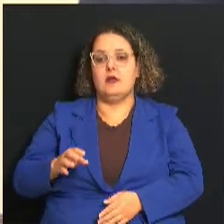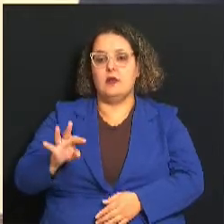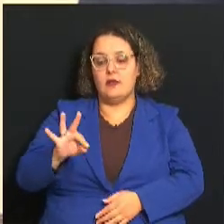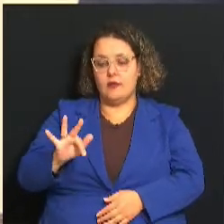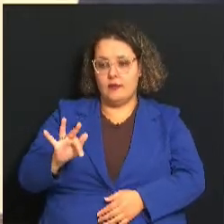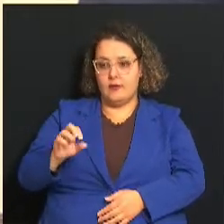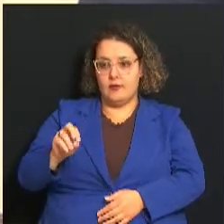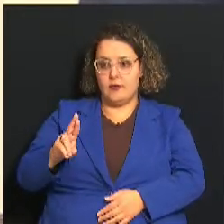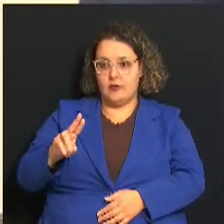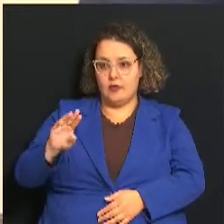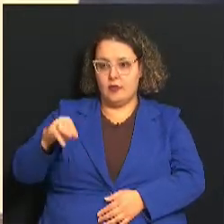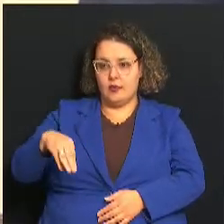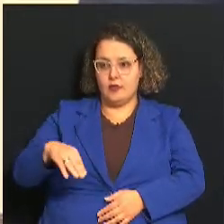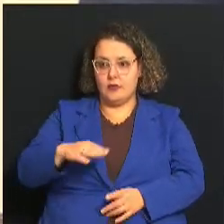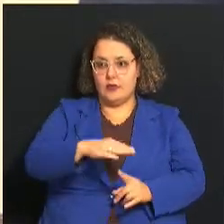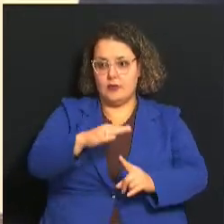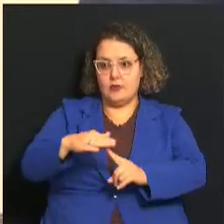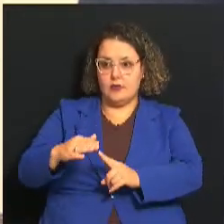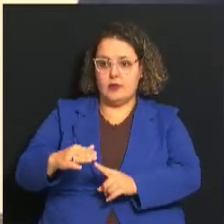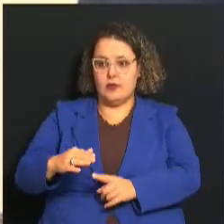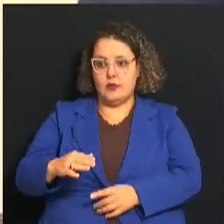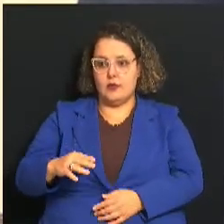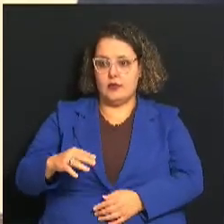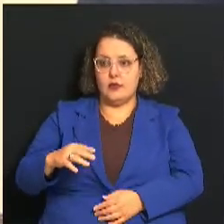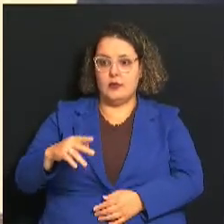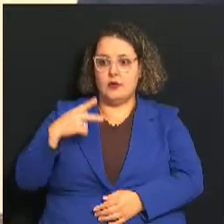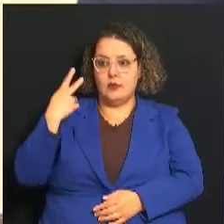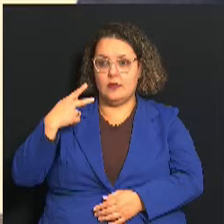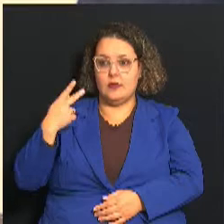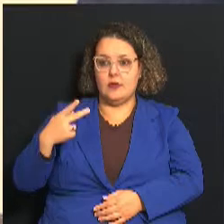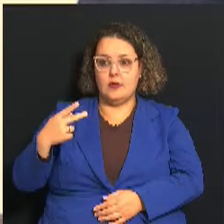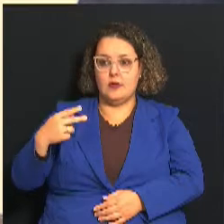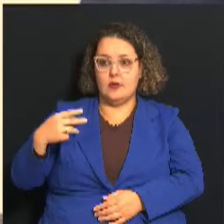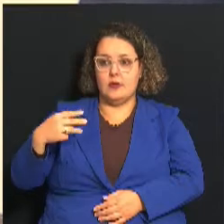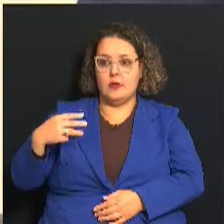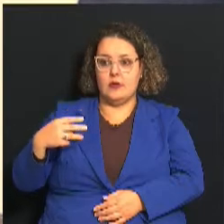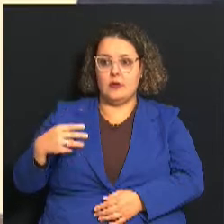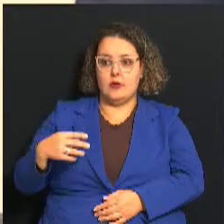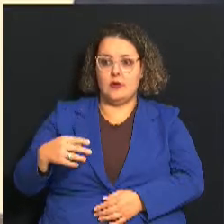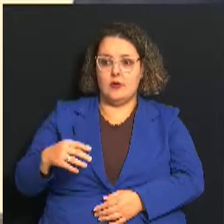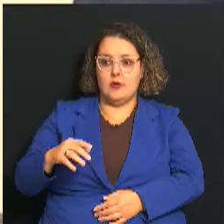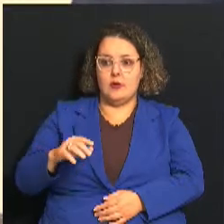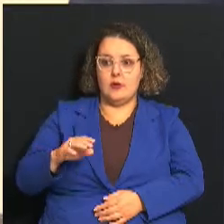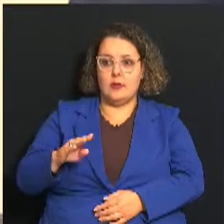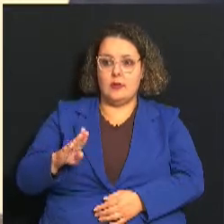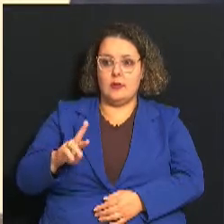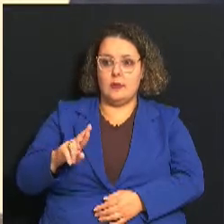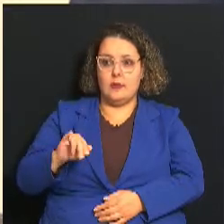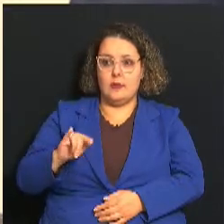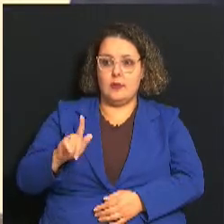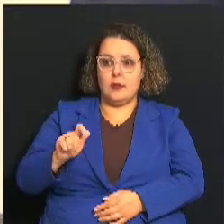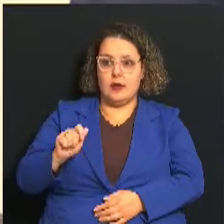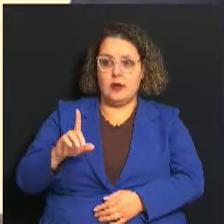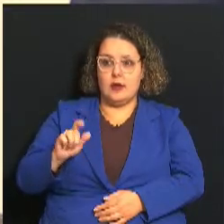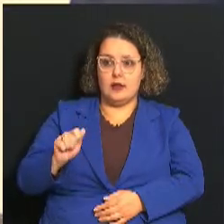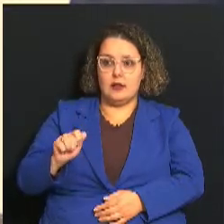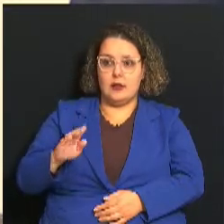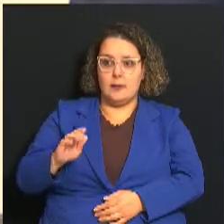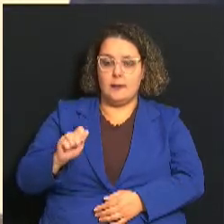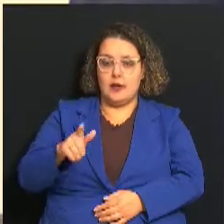e a sempre vereadora Marcela Moreira, do PSOL, e da Brigada Barão Saruê.